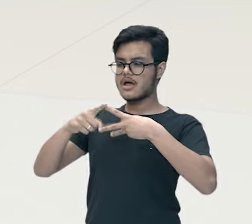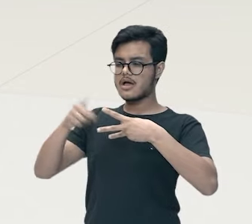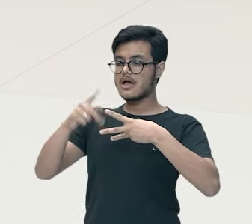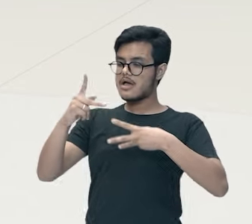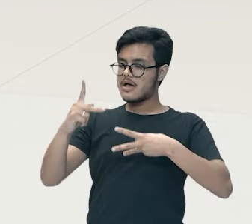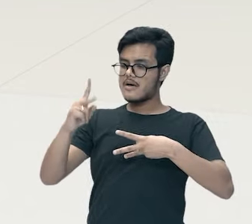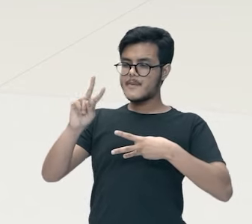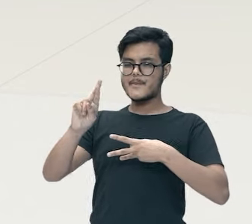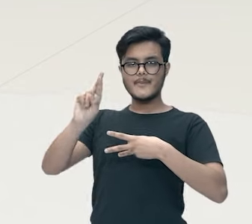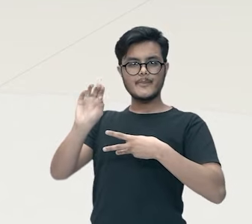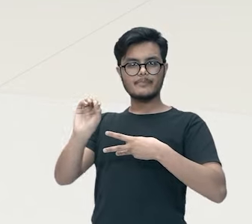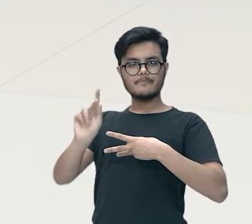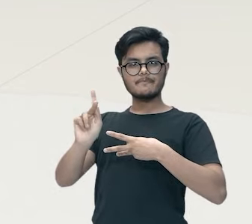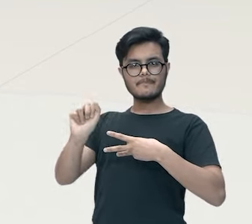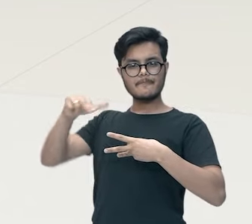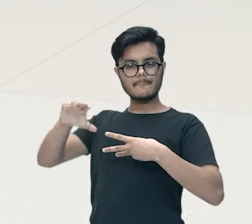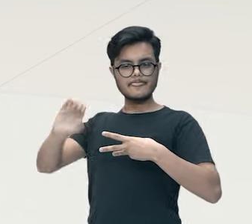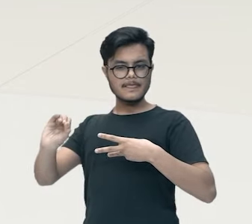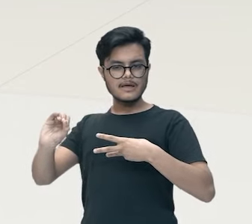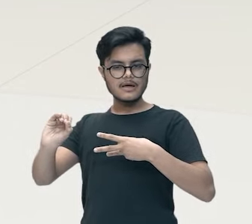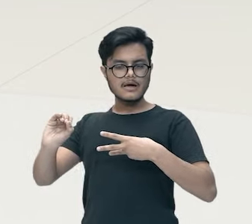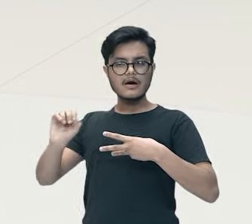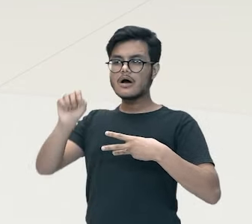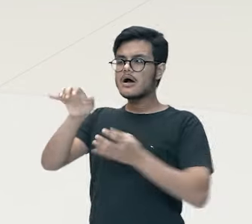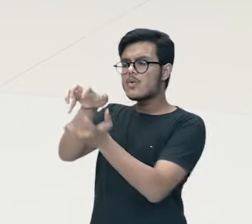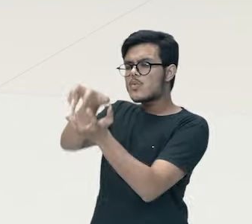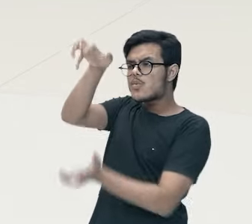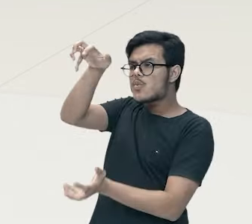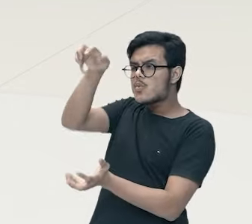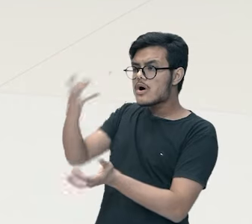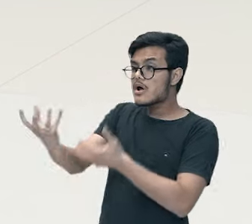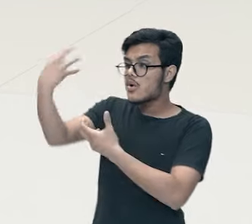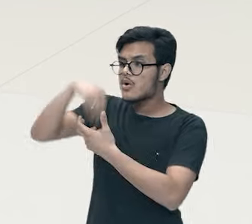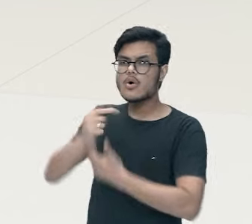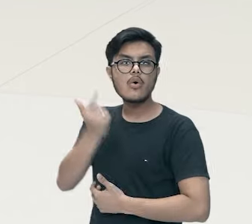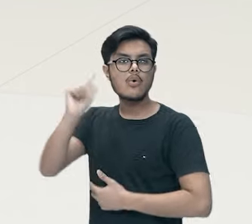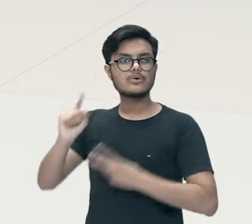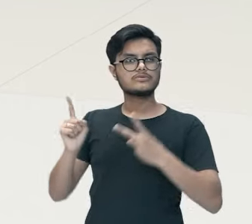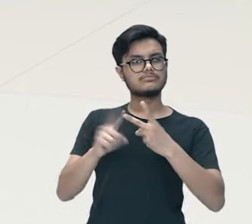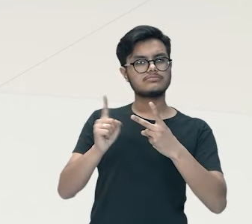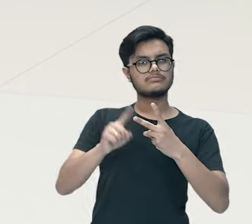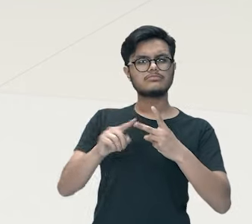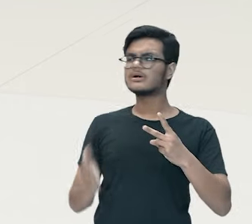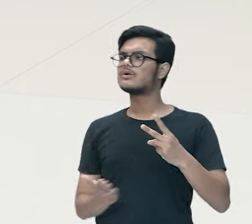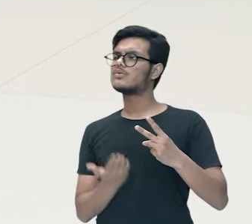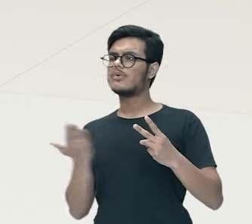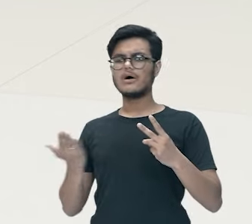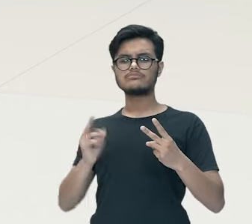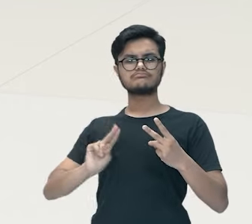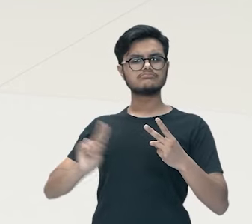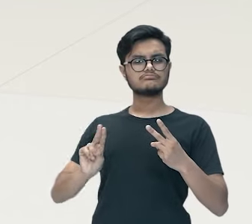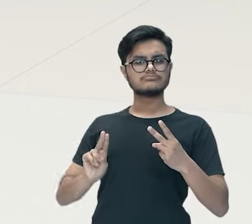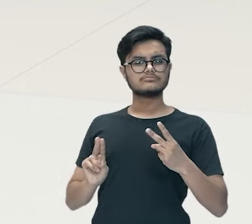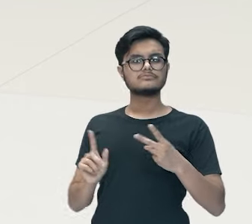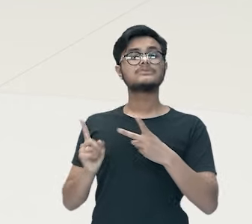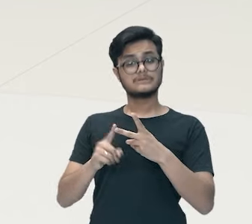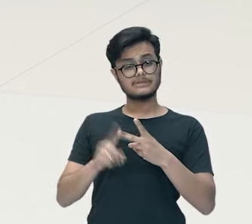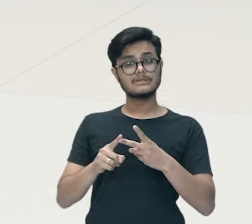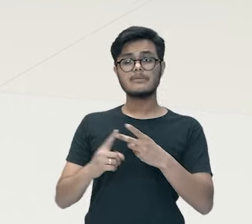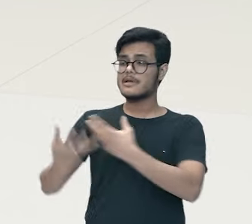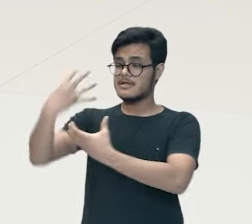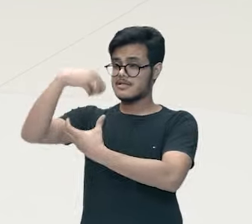aqui, né, mais próximo de mim, nós temos uma outra substância, um outro hidrocarboneto que também está muito